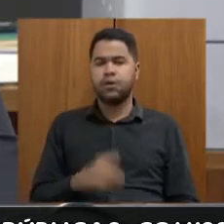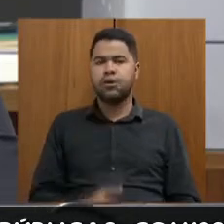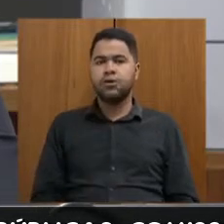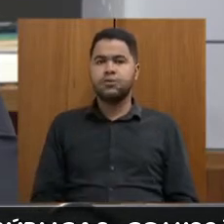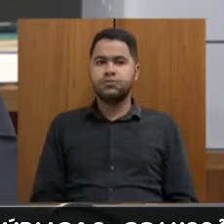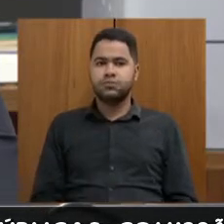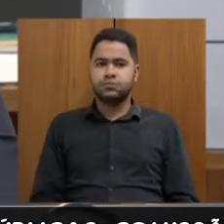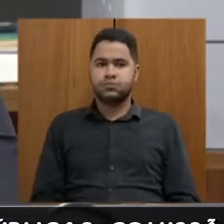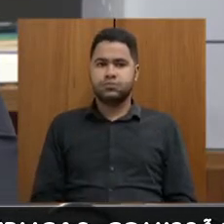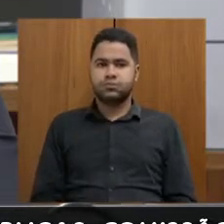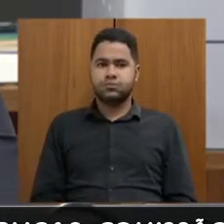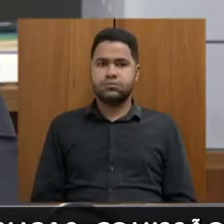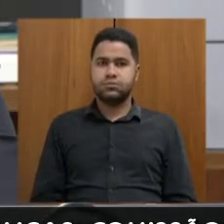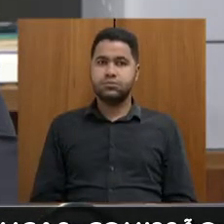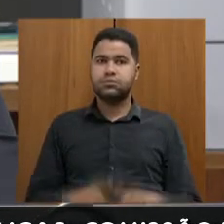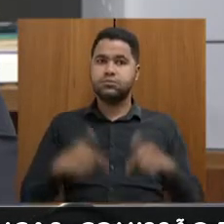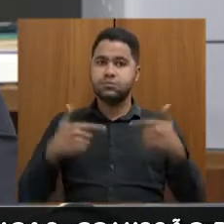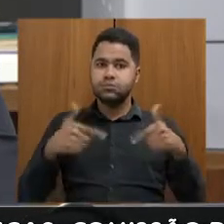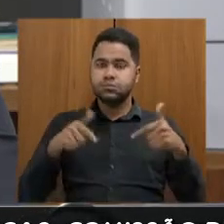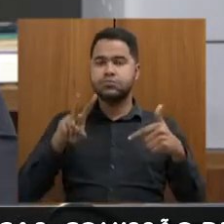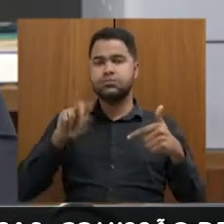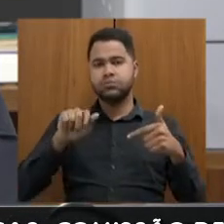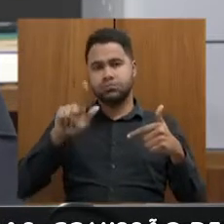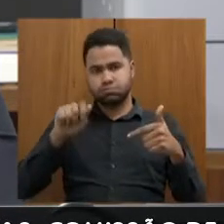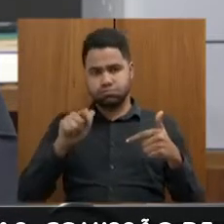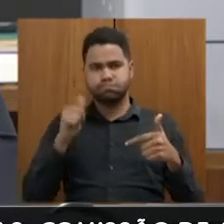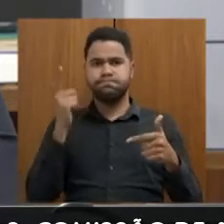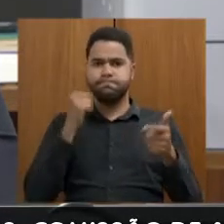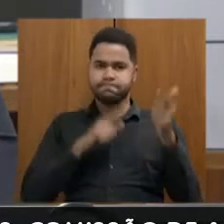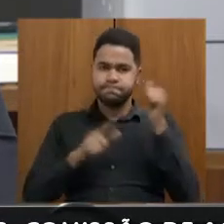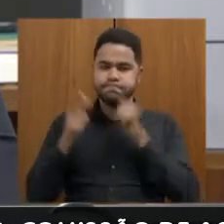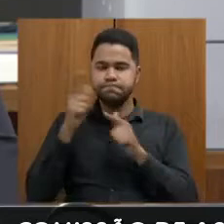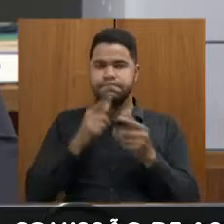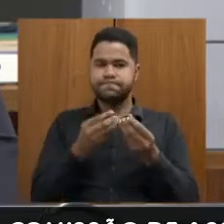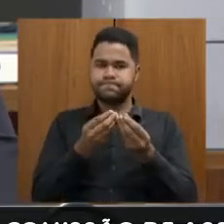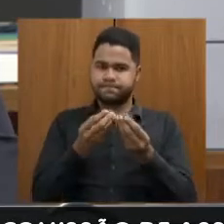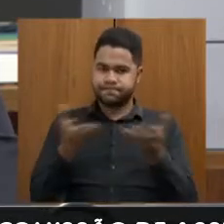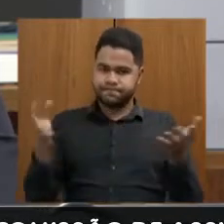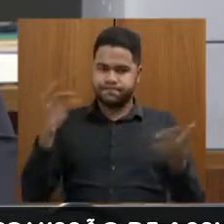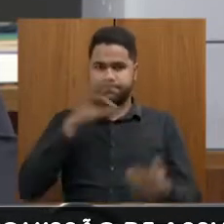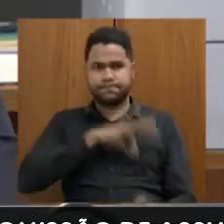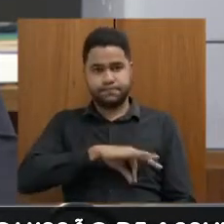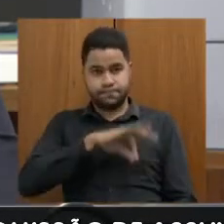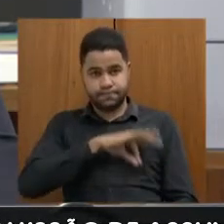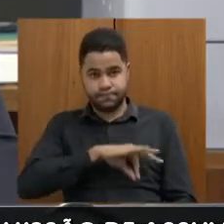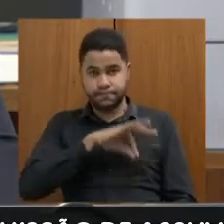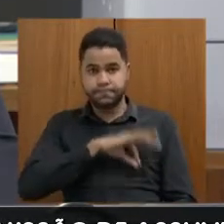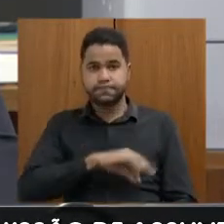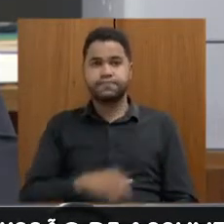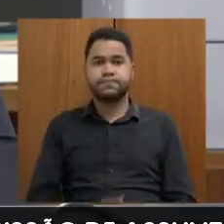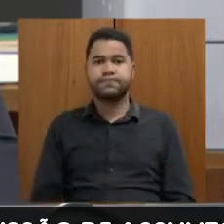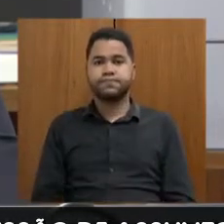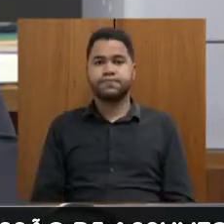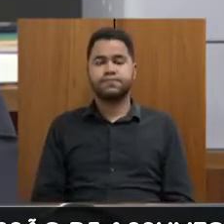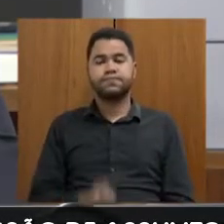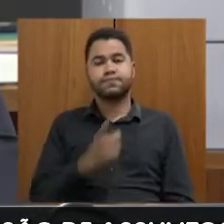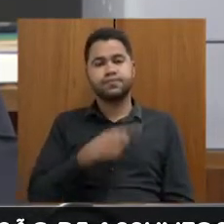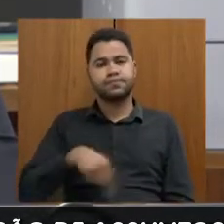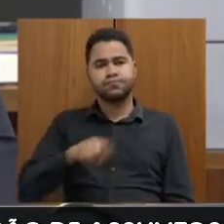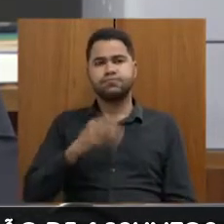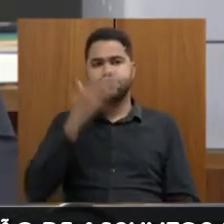o o emprego vem né a geração de renda vem então nós